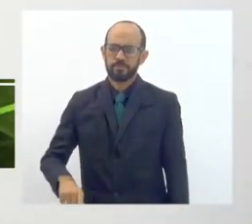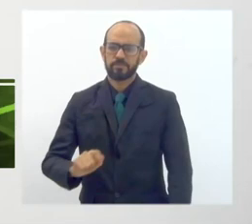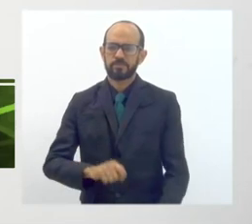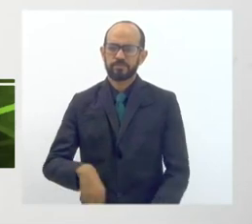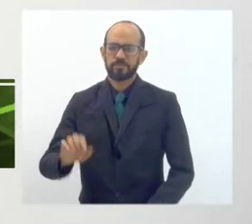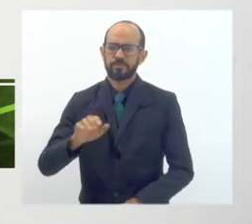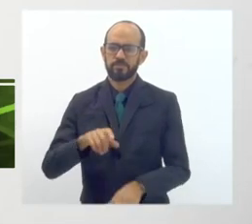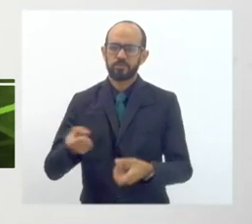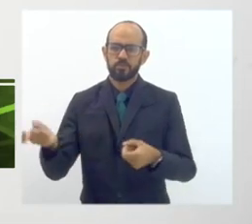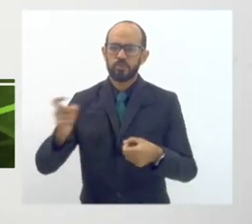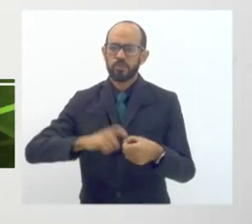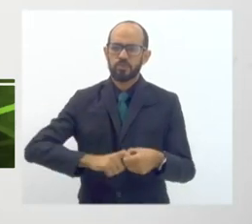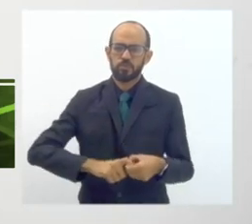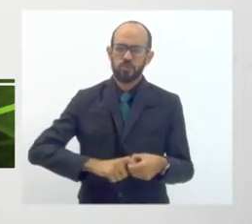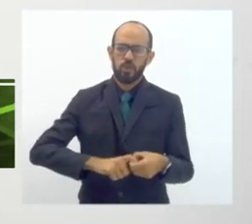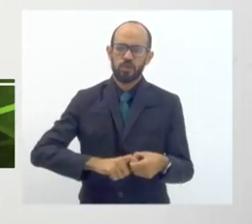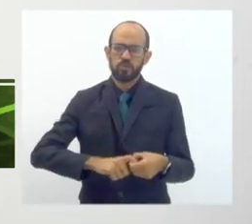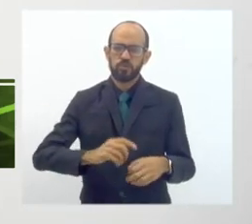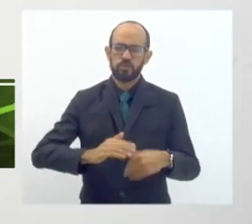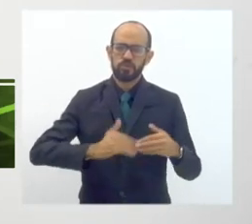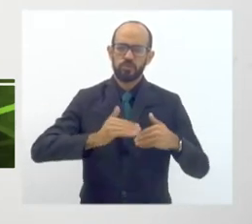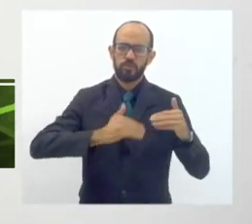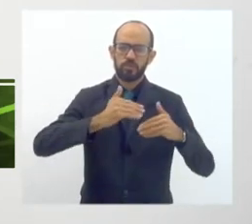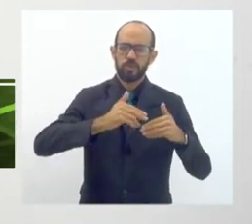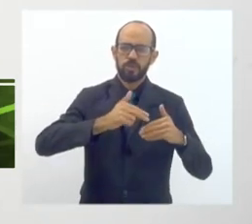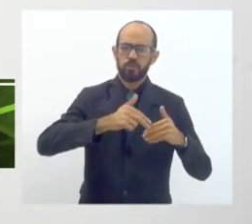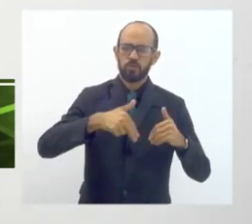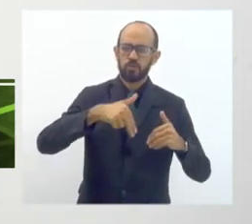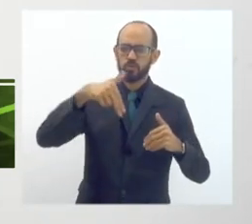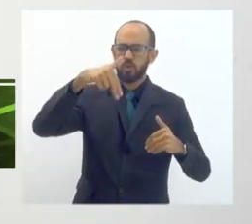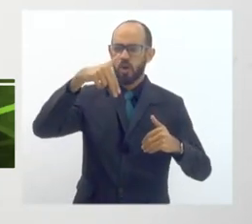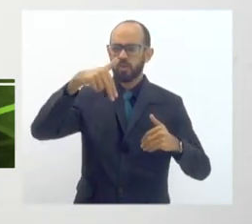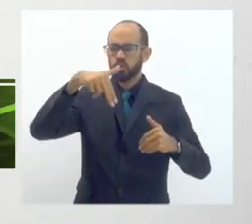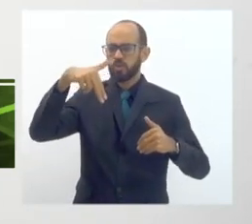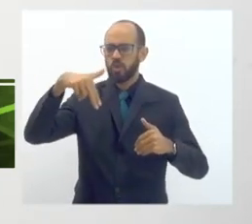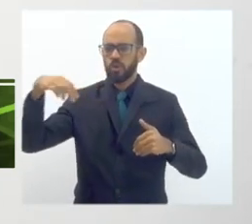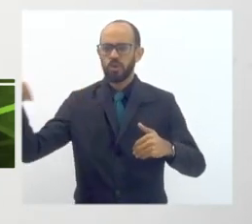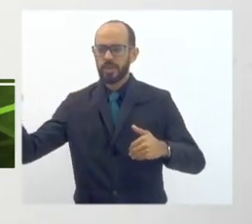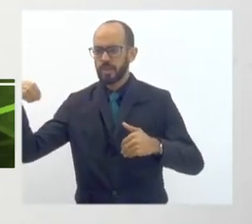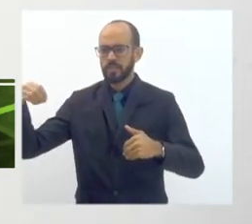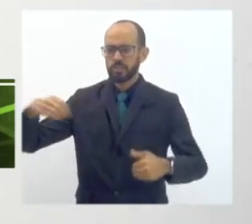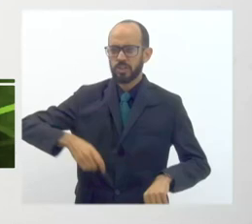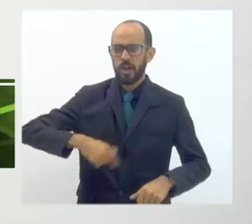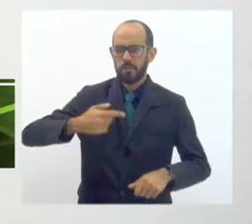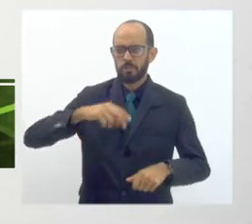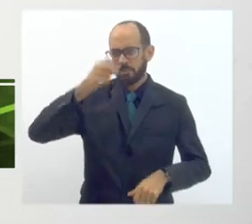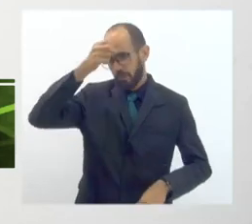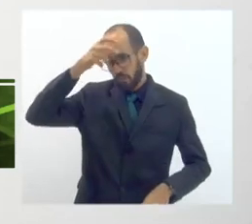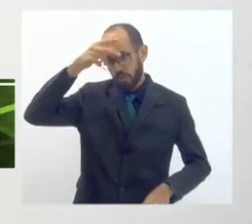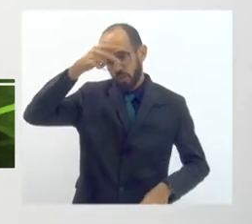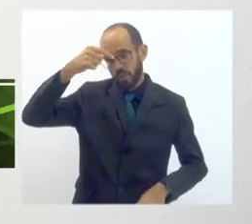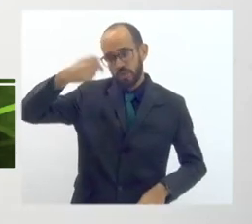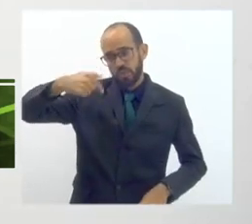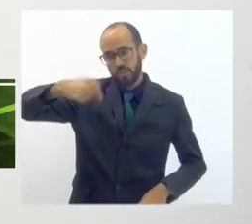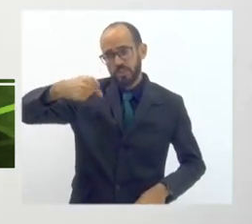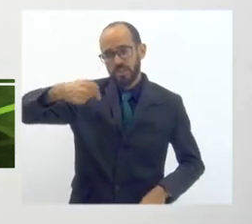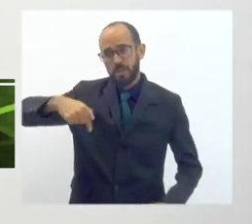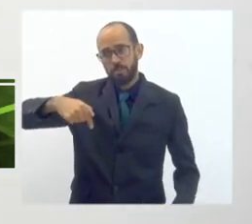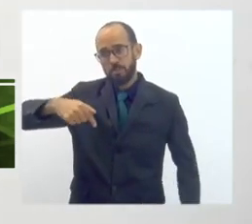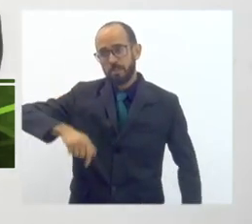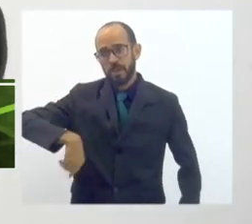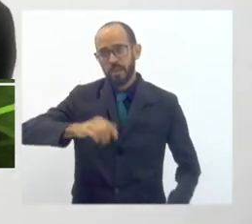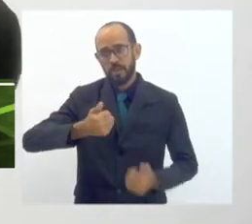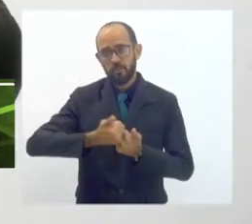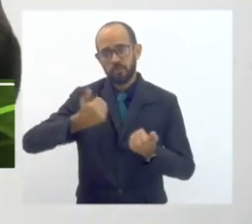do Consórcio Intermunicipal de Desenvolvimento do Norte e Noroeste Fluminense, a prefeita de Quissamã e vice-presidente da Emerge,